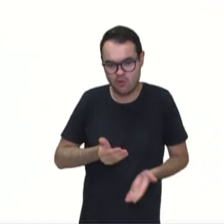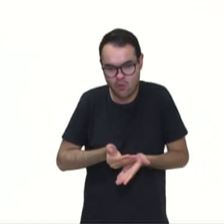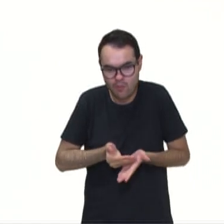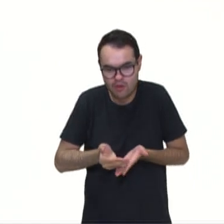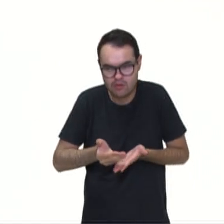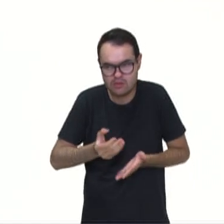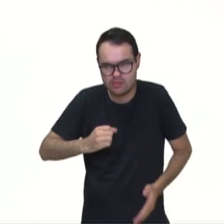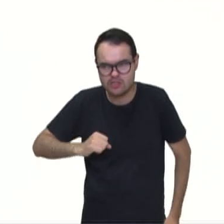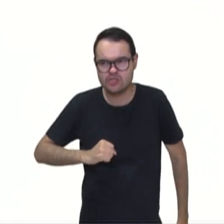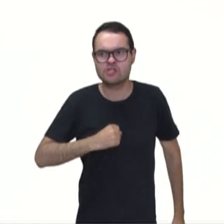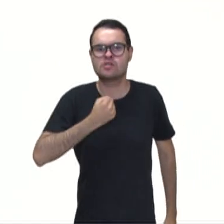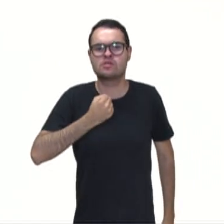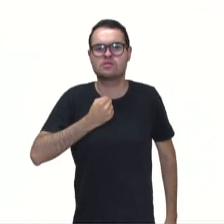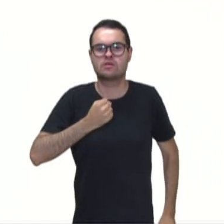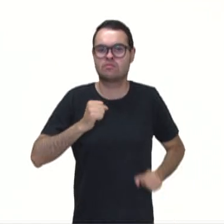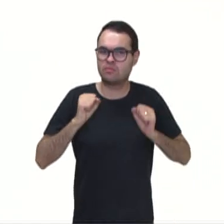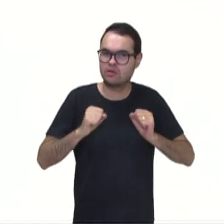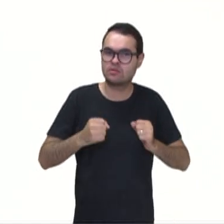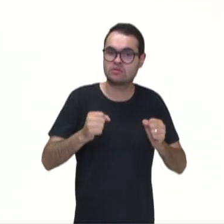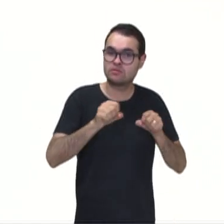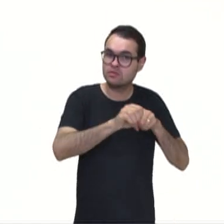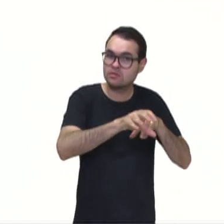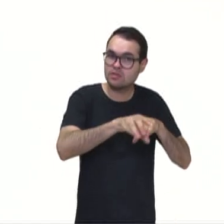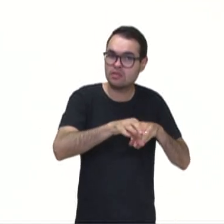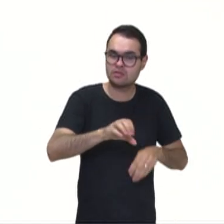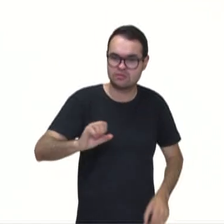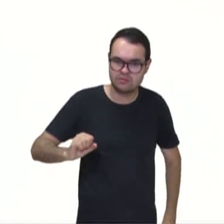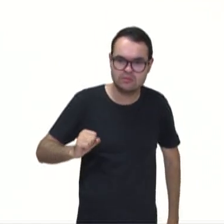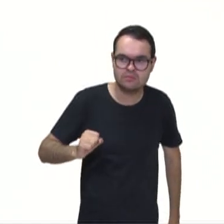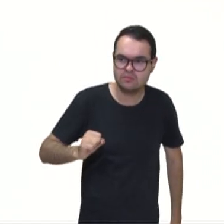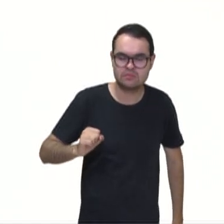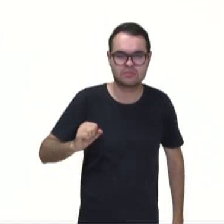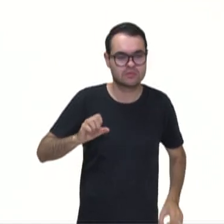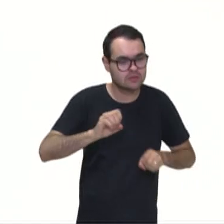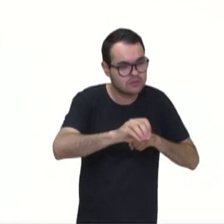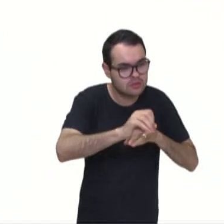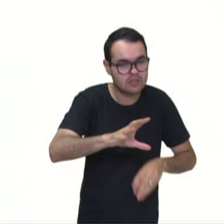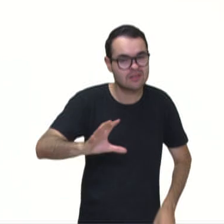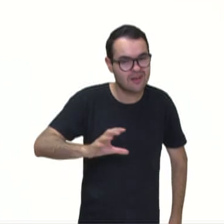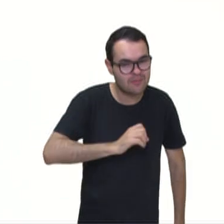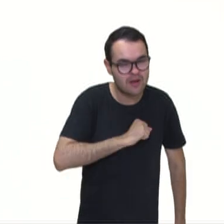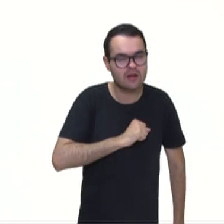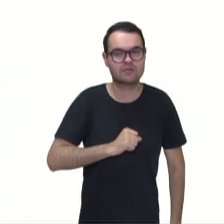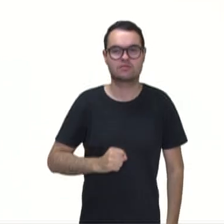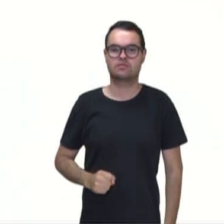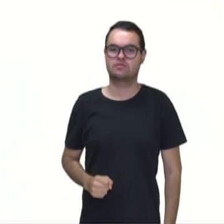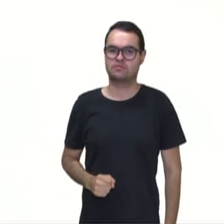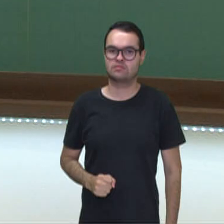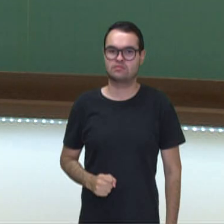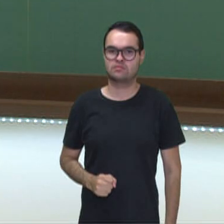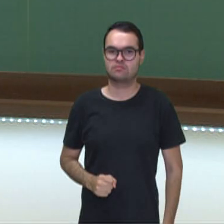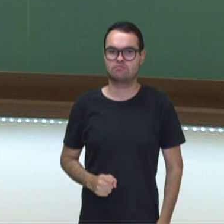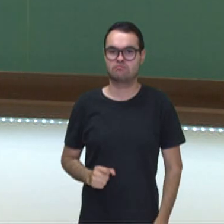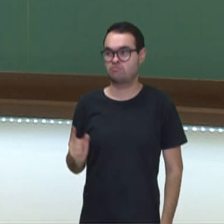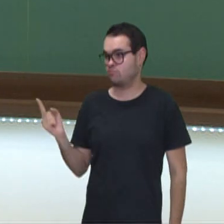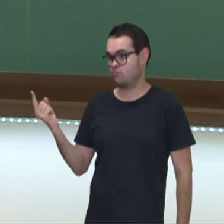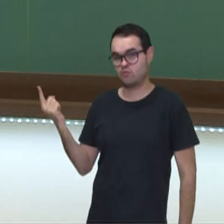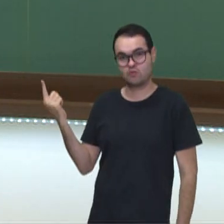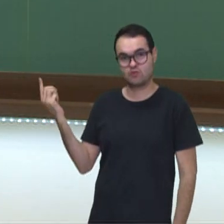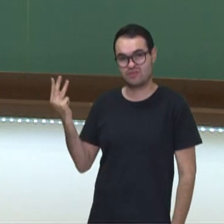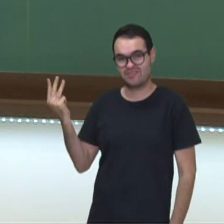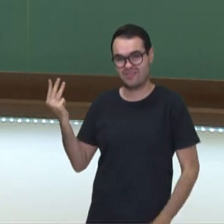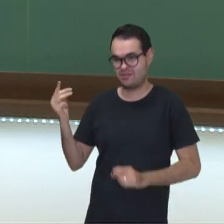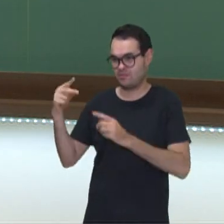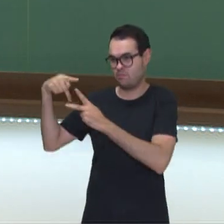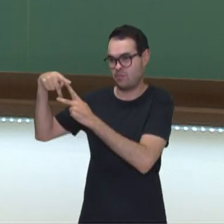aprender a odiar, podem ser ensinadas a amar. Obrigado, Nelson. Observe que os 3 primeiros quadrinhos têm